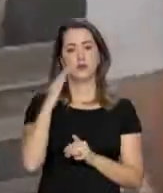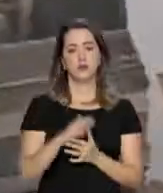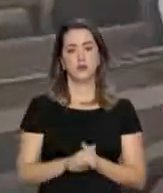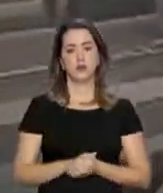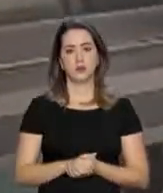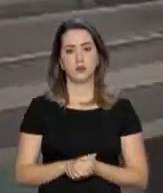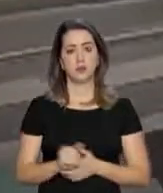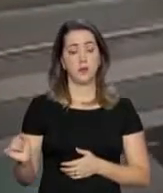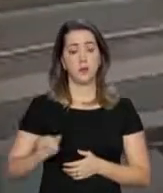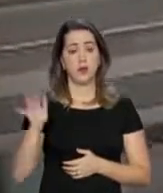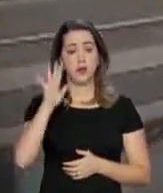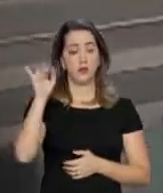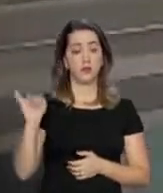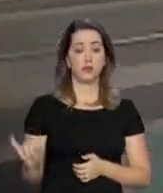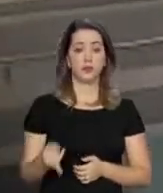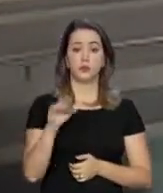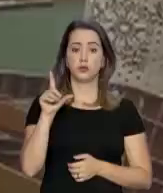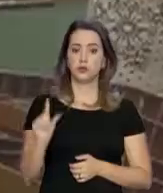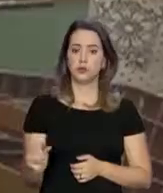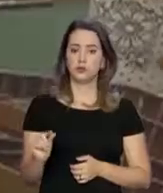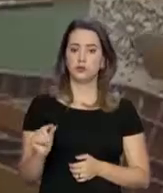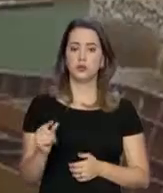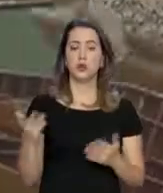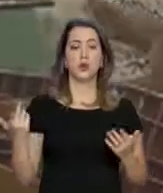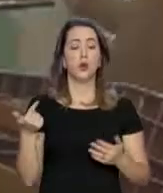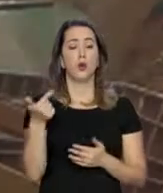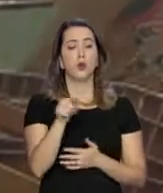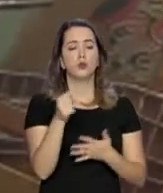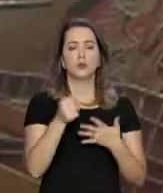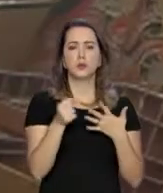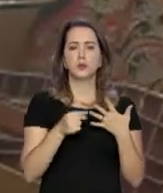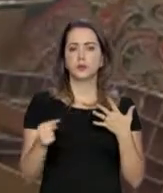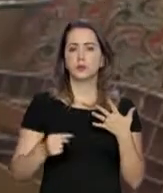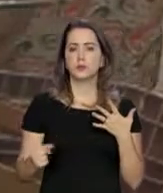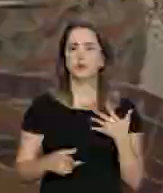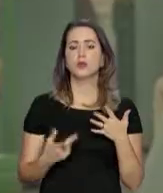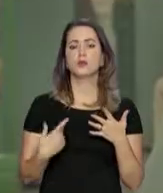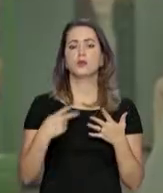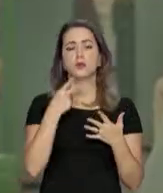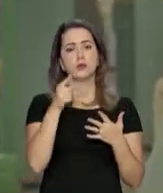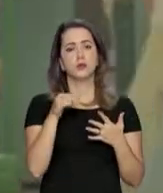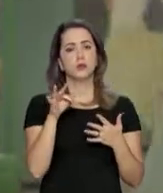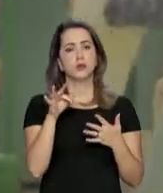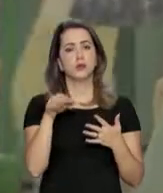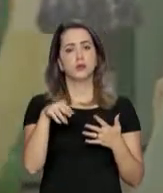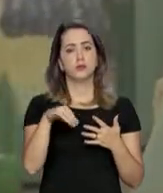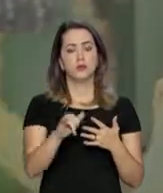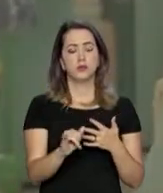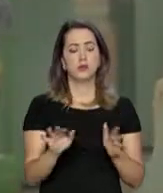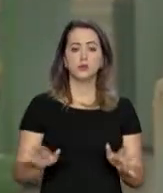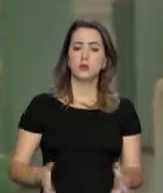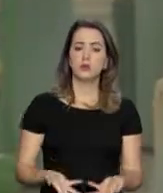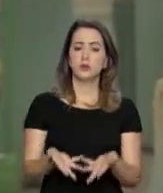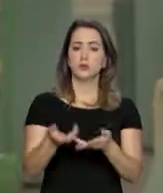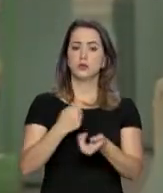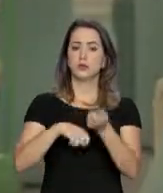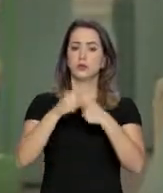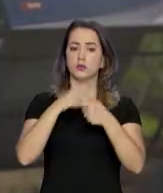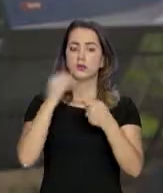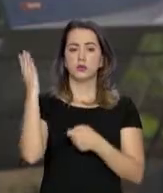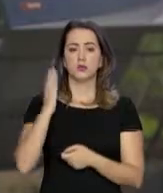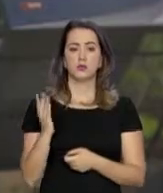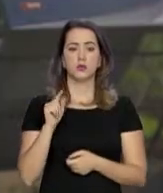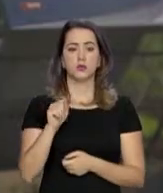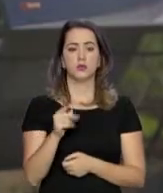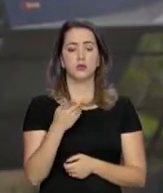inflação e juros baixos foram outros exemplos citados pelo fmi como impulsionadores da economia brasileira